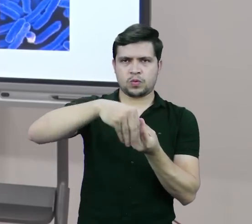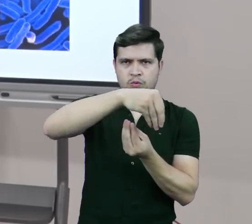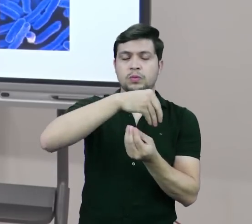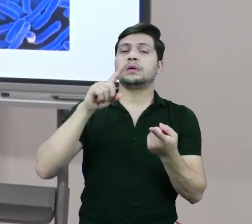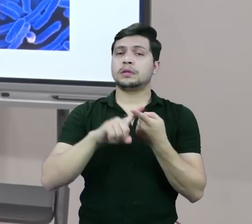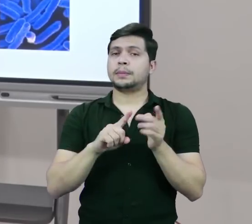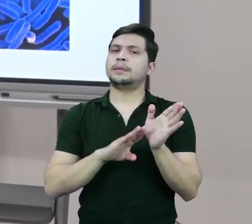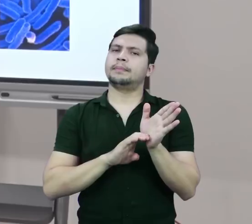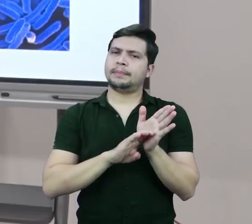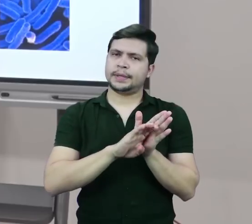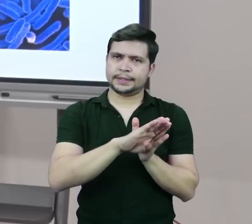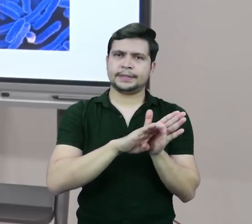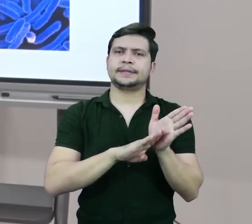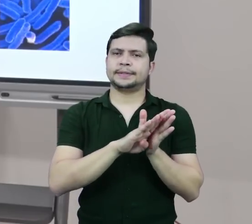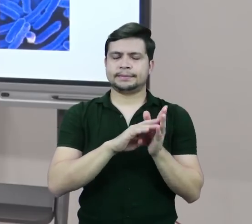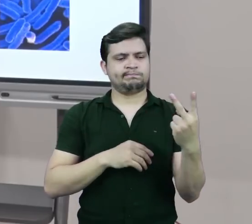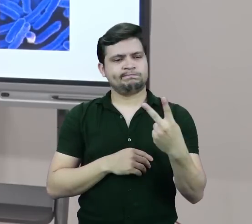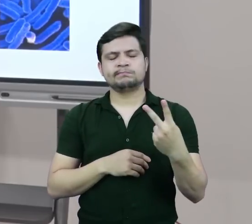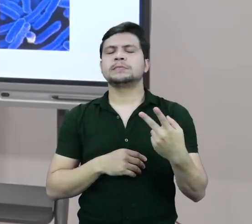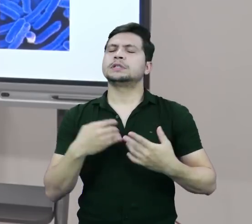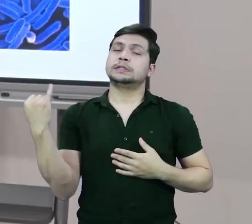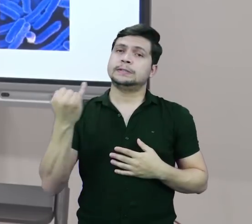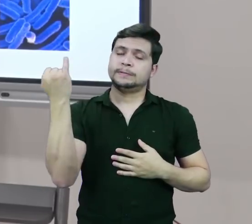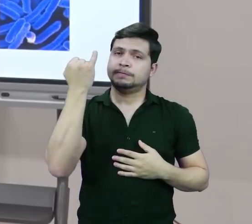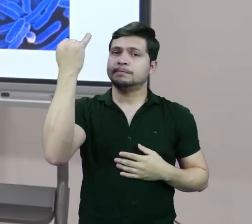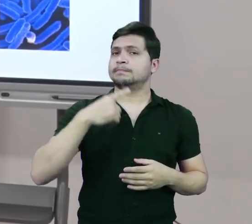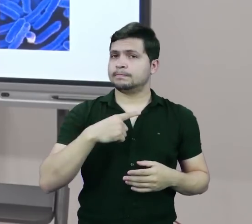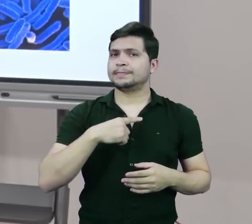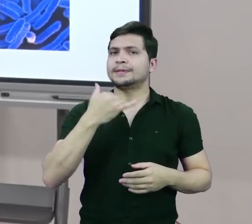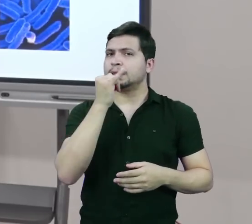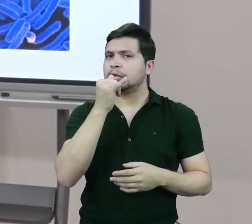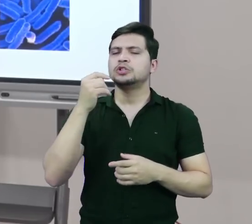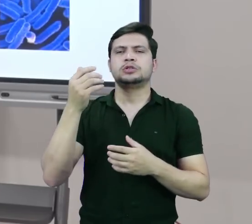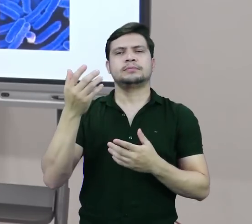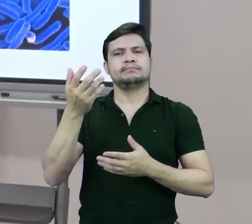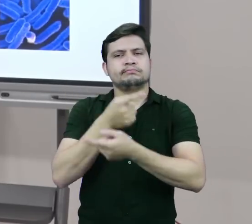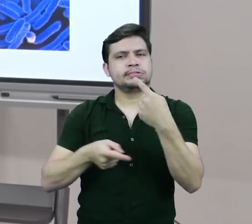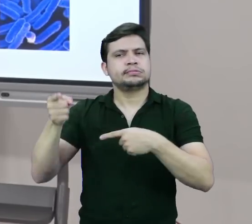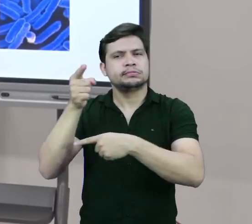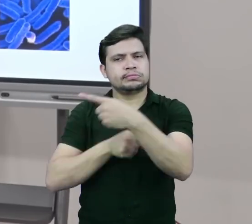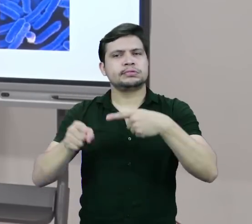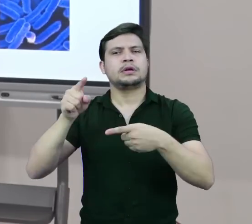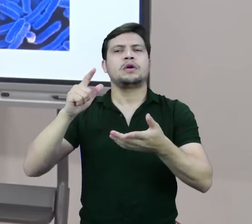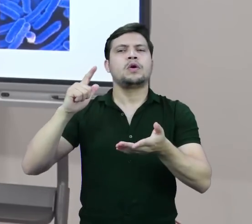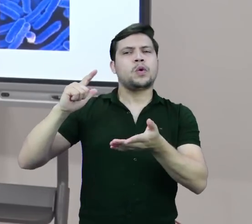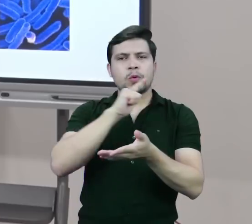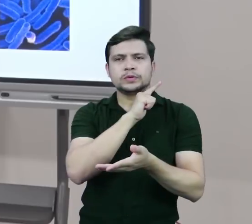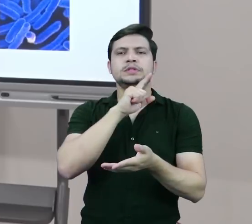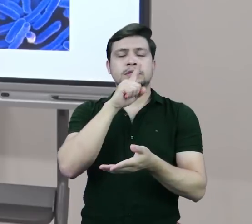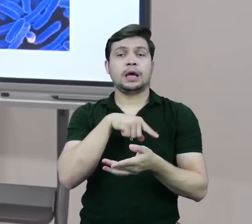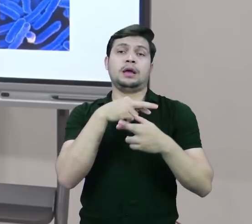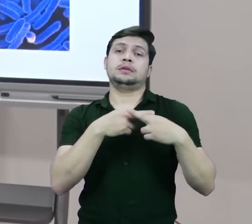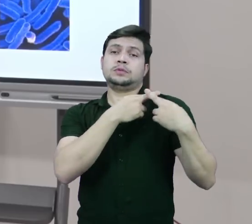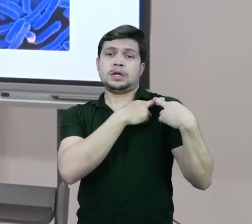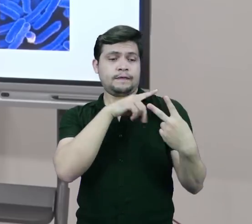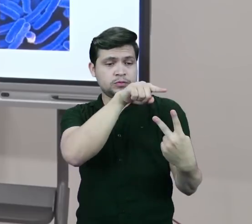os fungos e as bactérias, né? São fundamentais aí para manter o fluxo de energia. São eles responsáveis